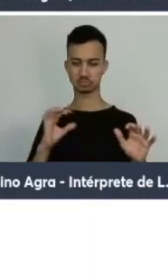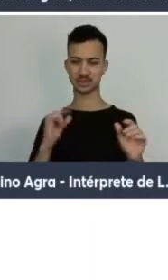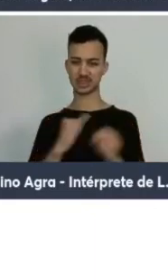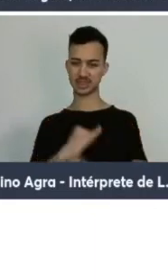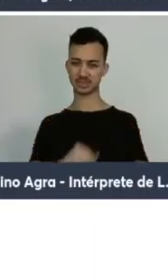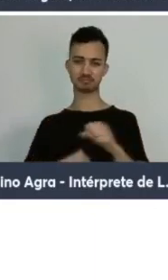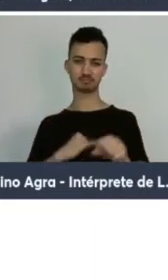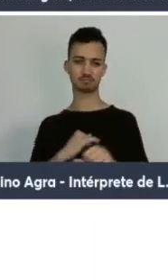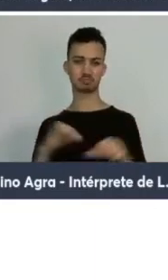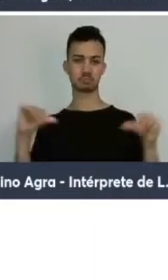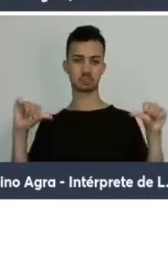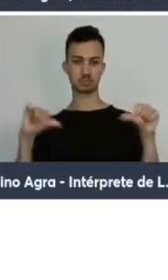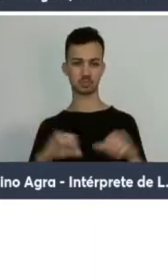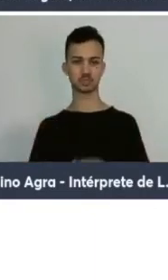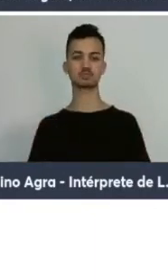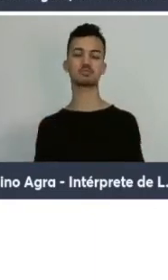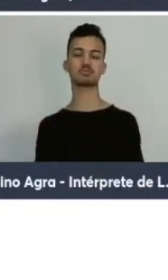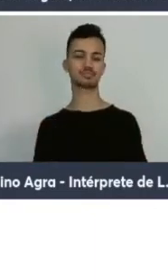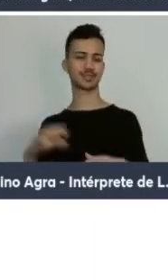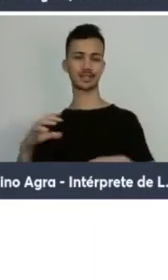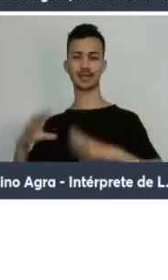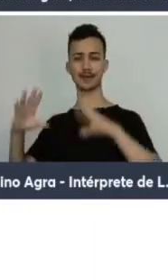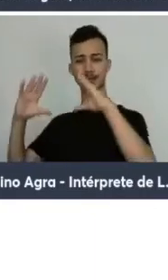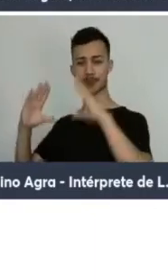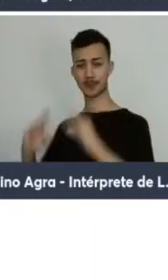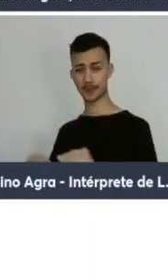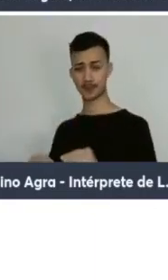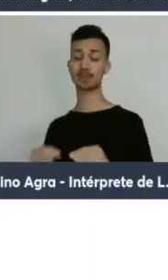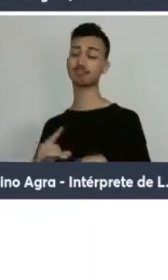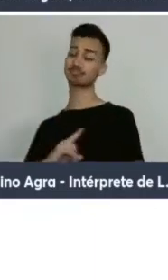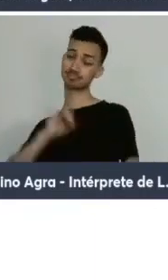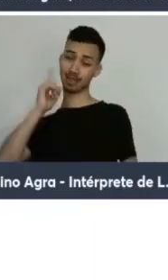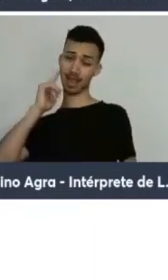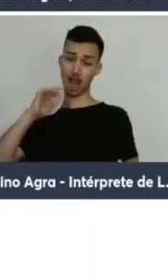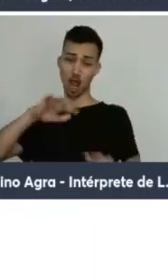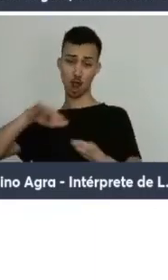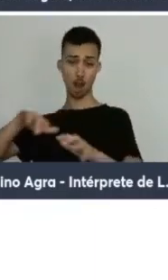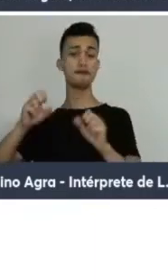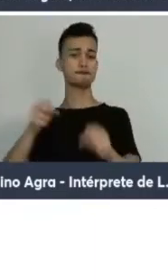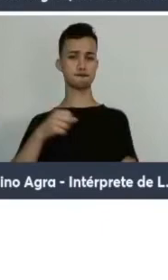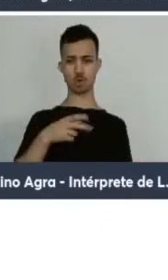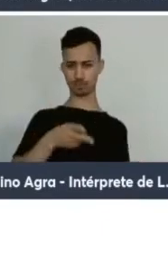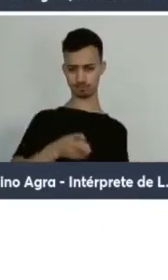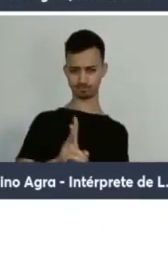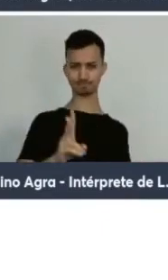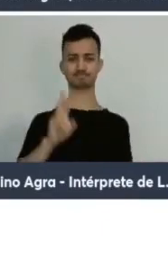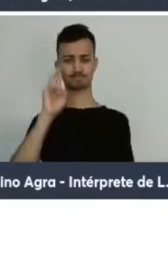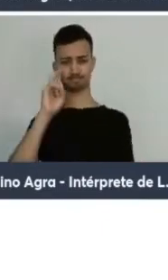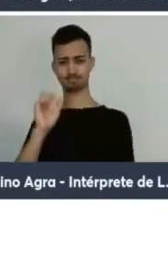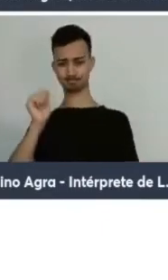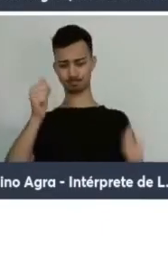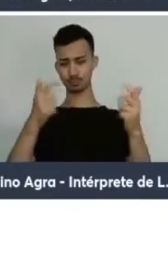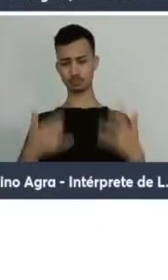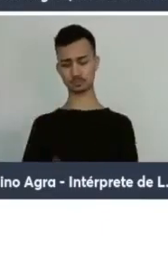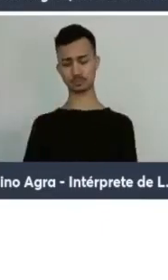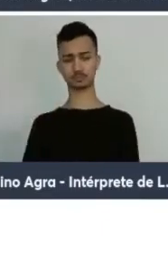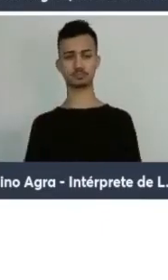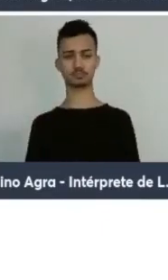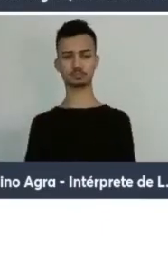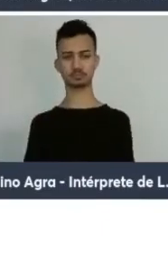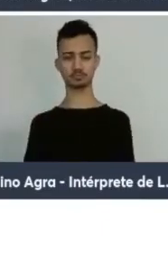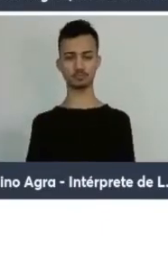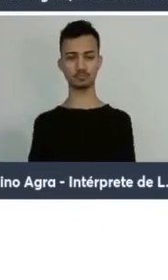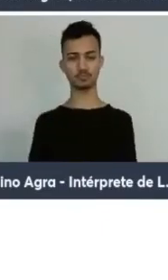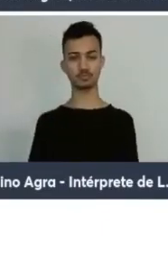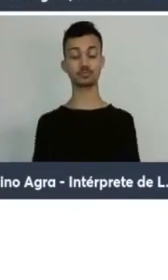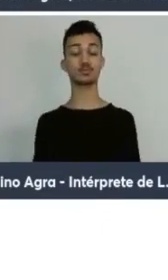Que pena. Caiu mesmo, Cláudia. Vamos ver se ele consegue voltar, mas se você quiser contando um pouco dessa questão, né,